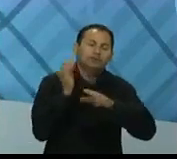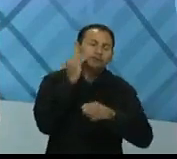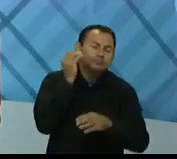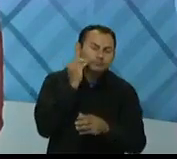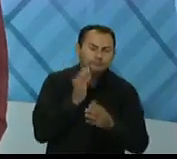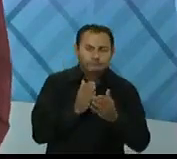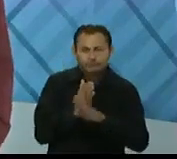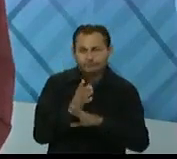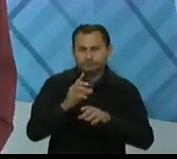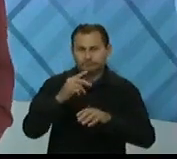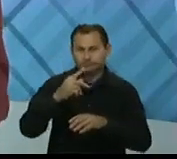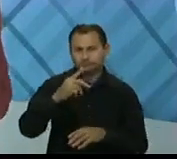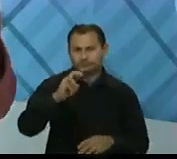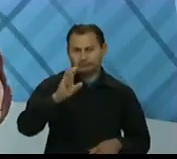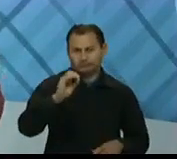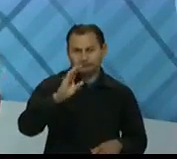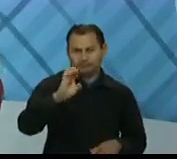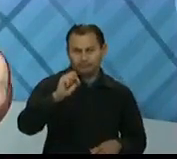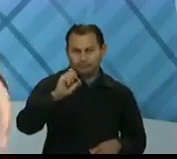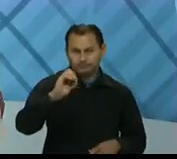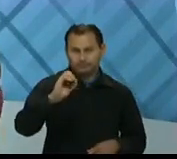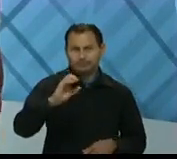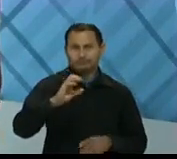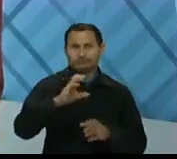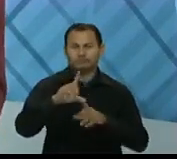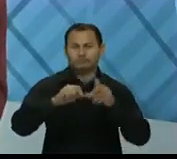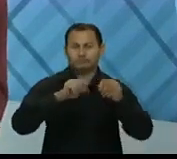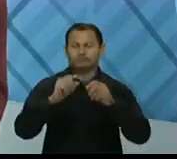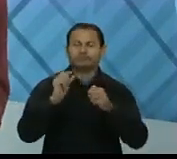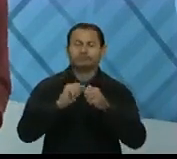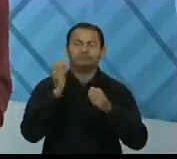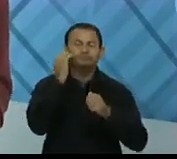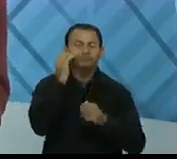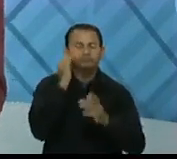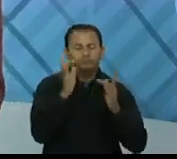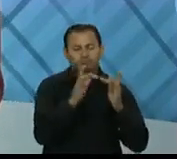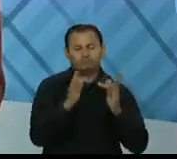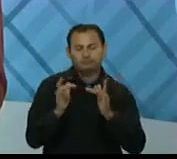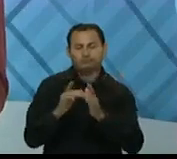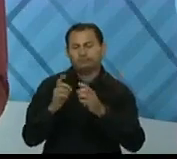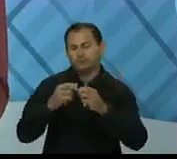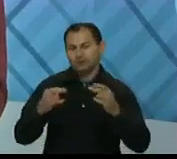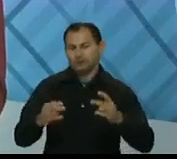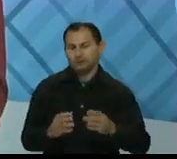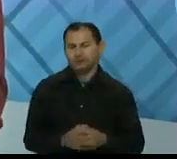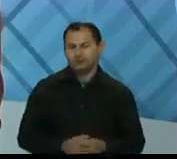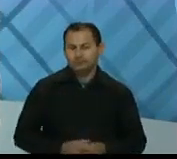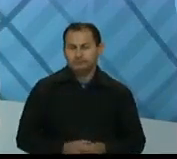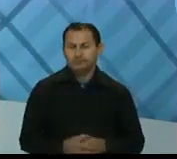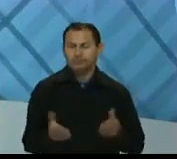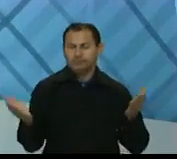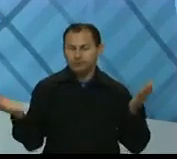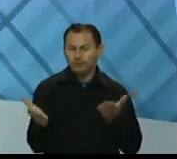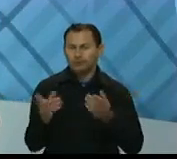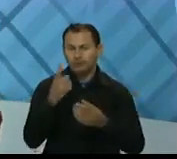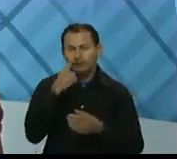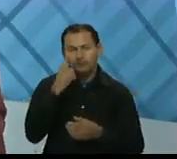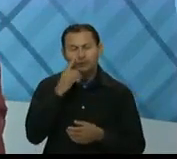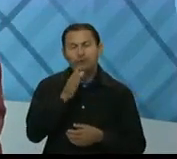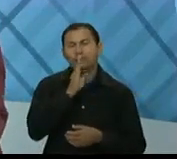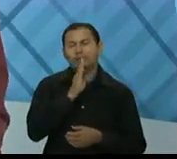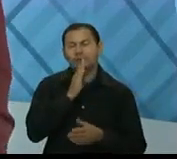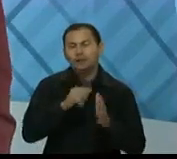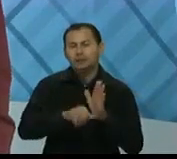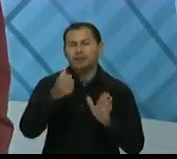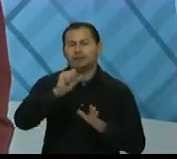esse processo seletivo tem um teste, ele terá contato com várias situações, problemas. Então, agora, vamos conhecer